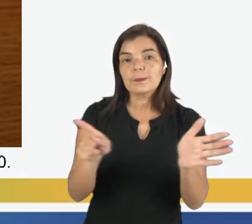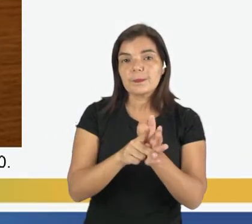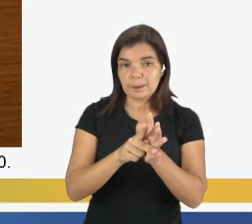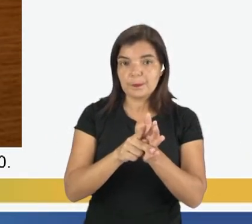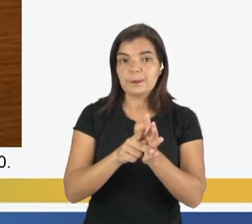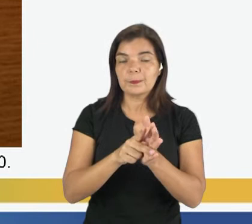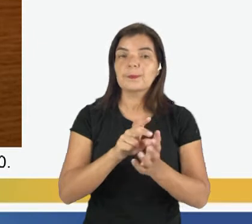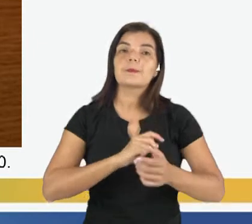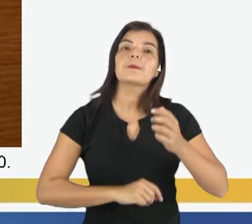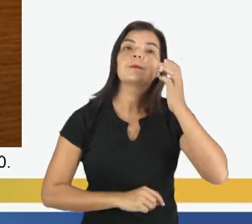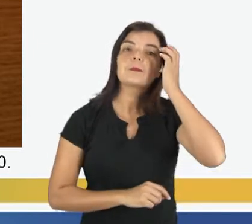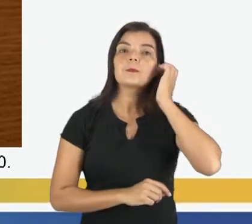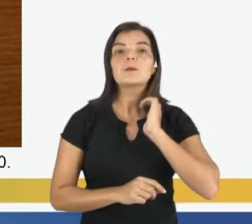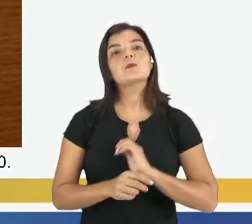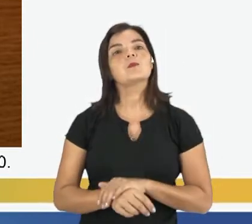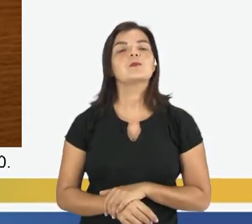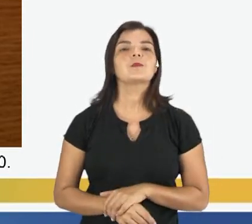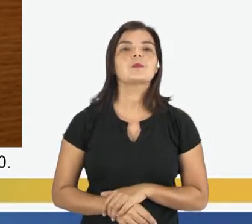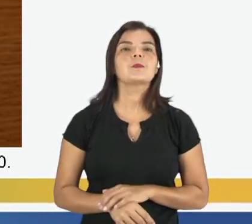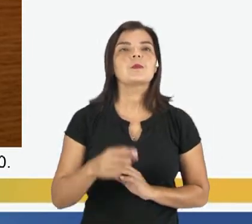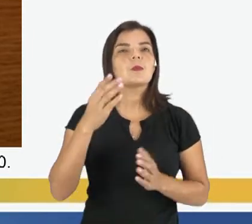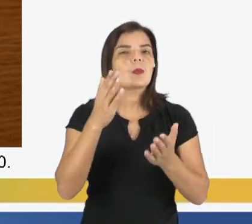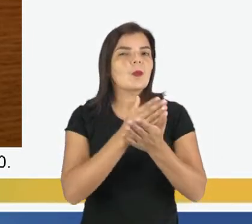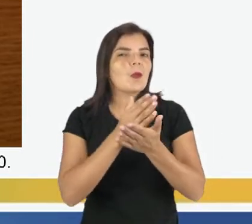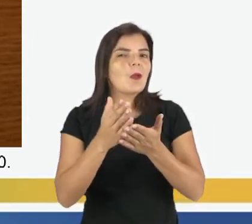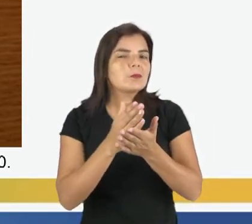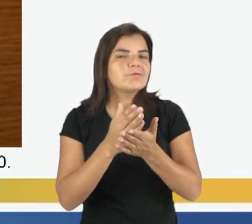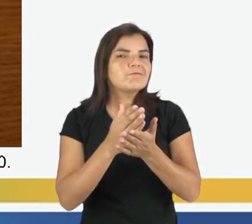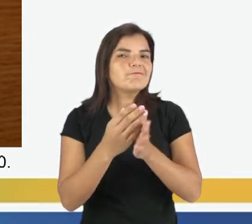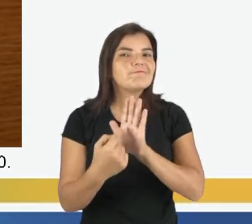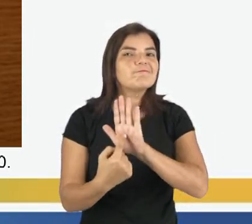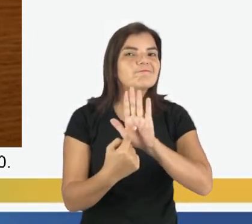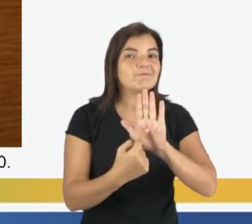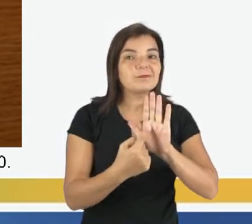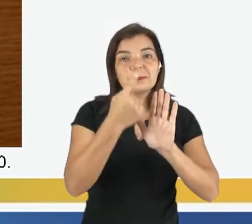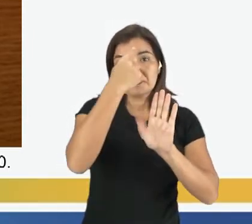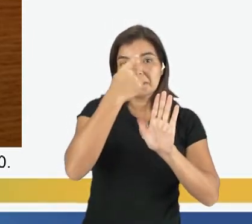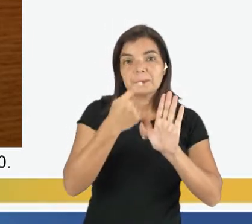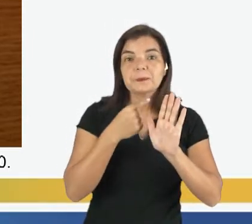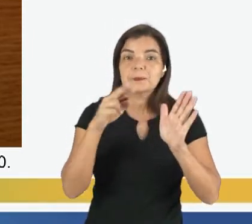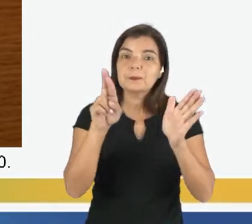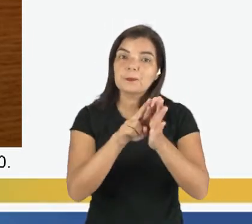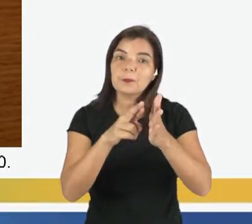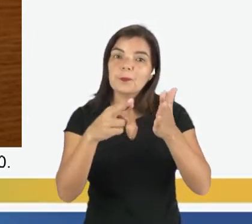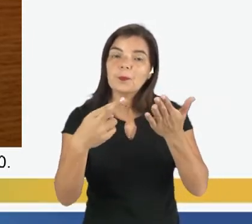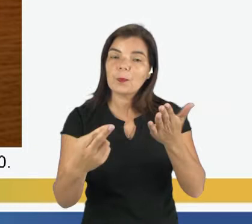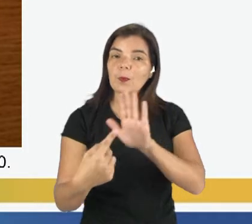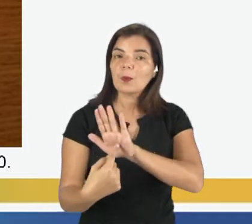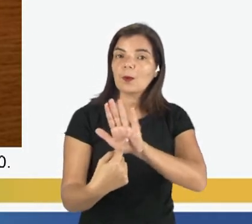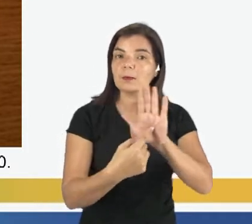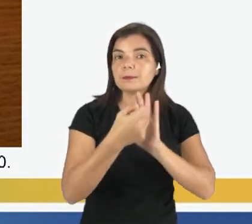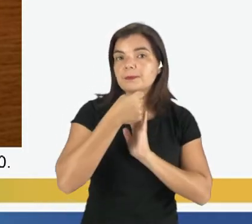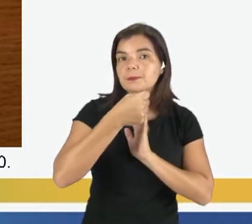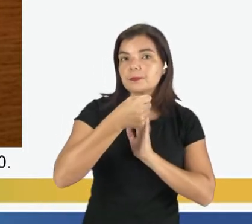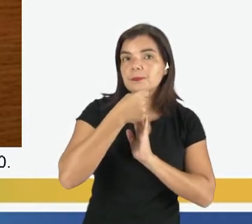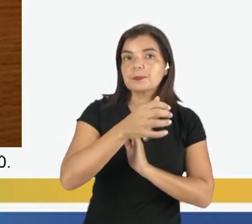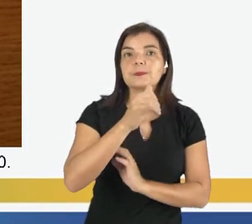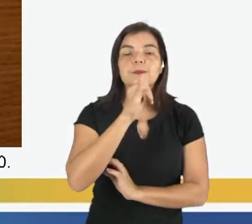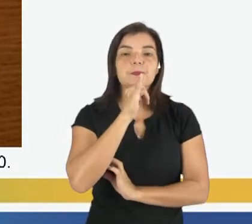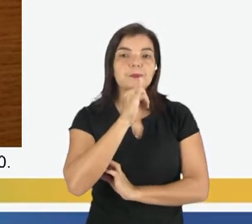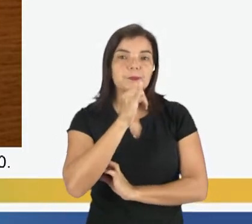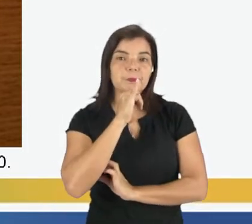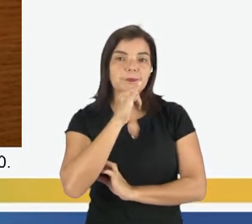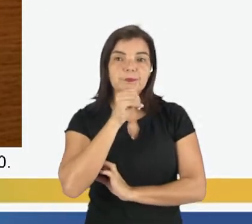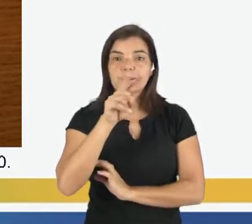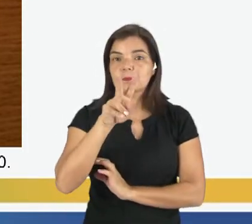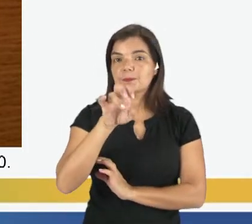reportagem. E vamos a algumas capas de revistas que trazem reportagem. Nós temos aqui